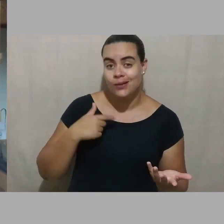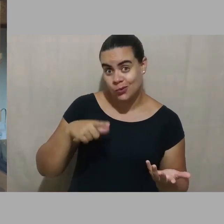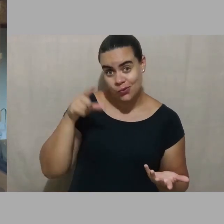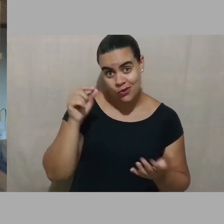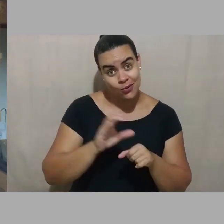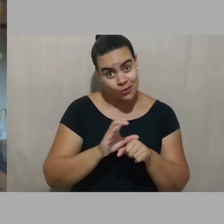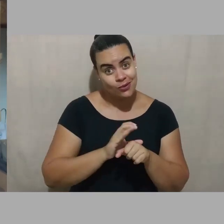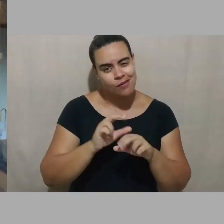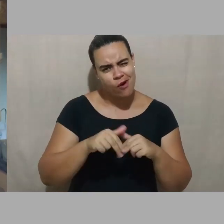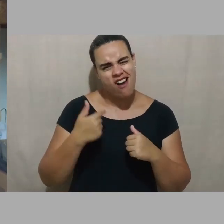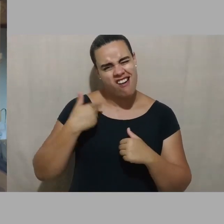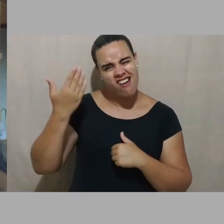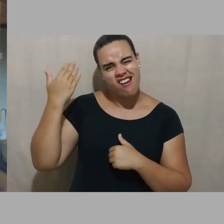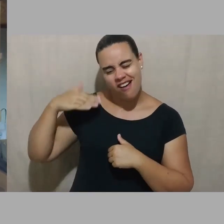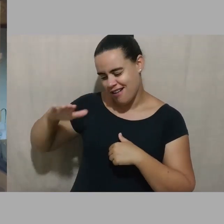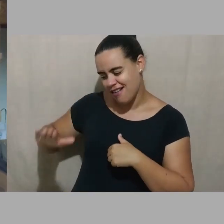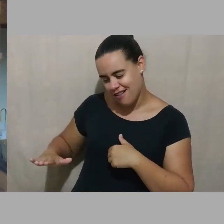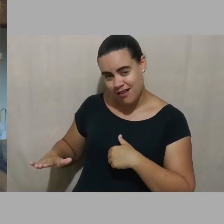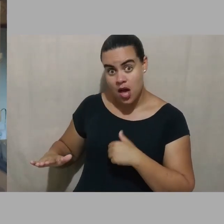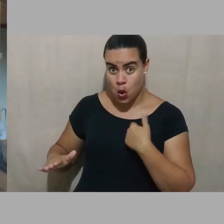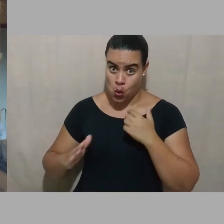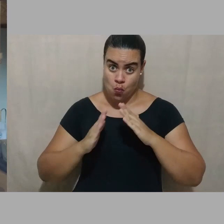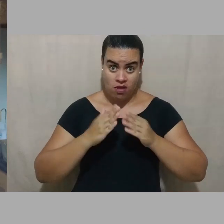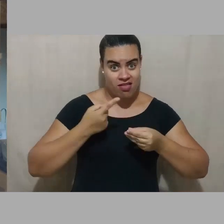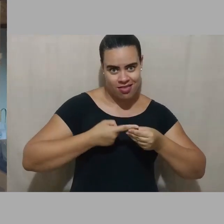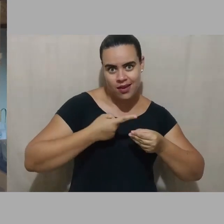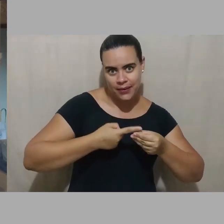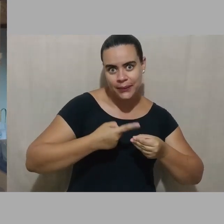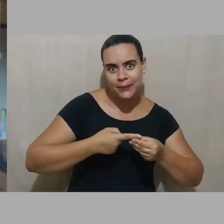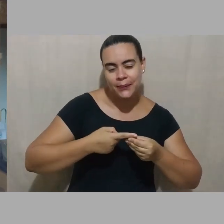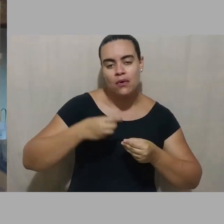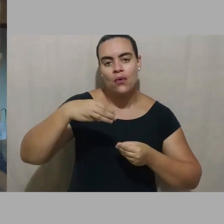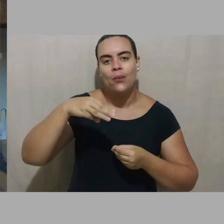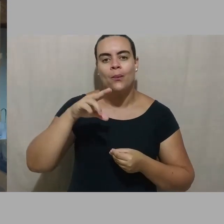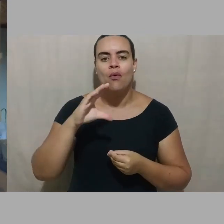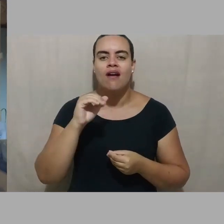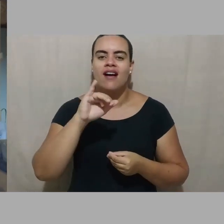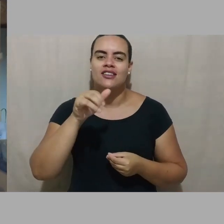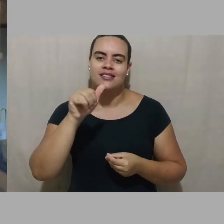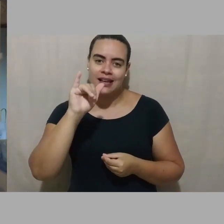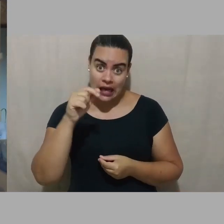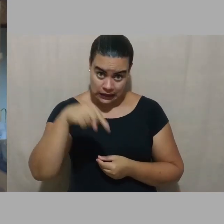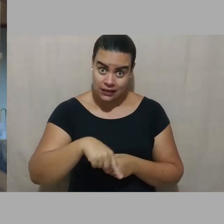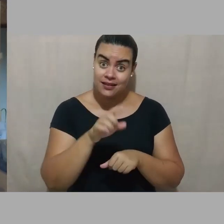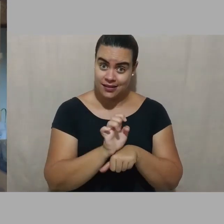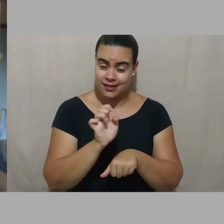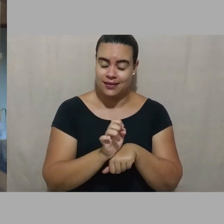eu escolhi esse curso justamente por causa da minha infância. Eu morava no interior de Mucajaí, daqui do estado.